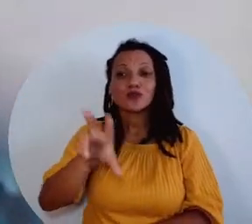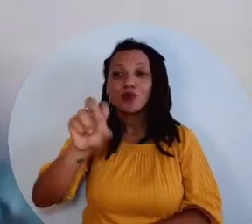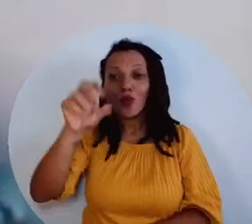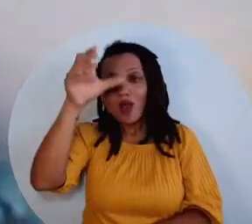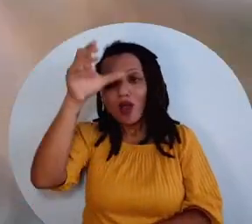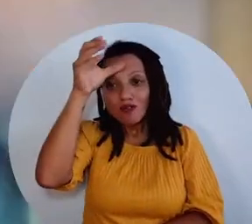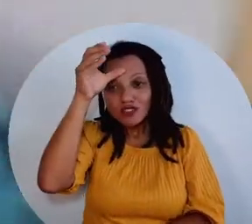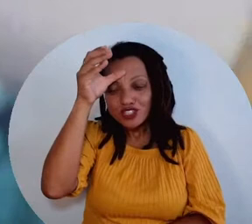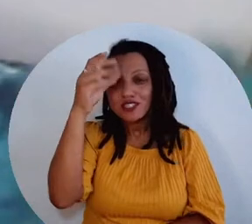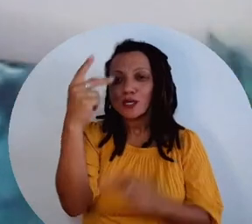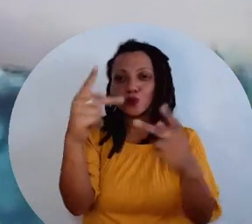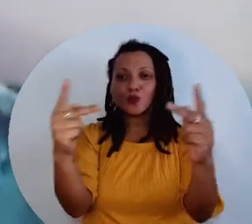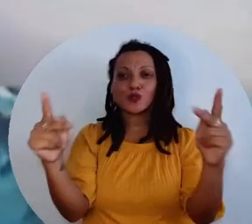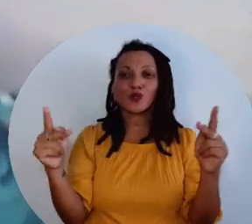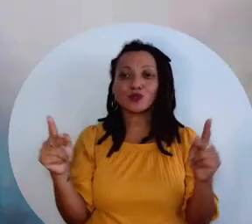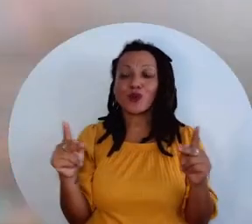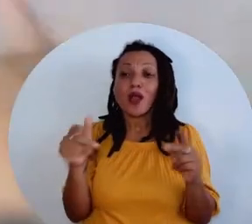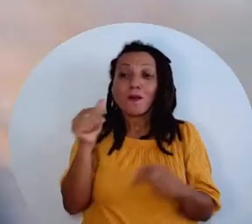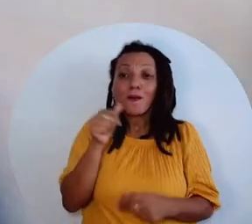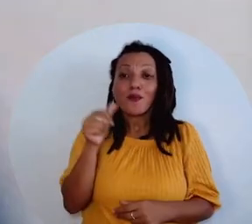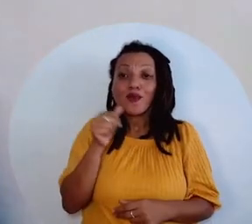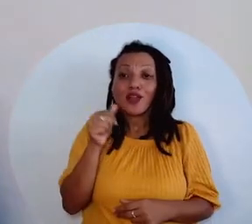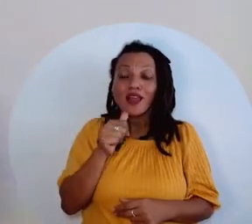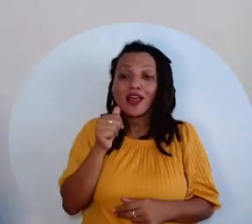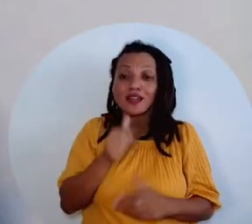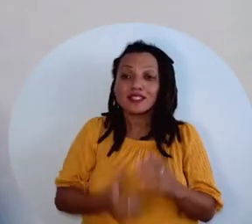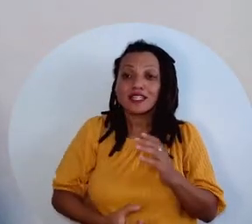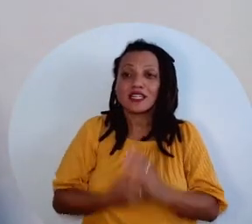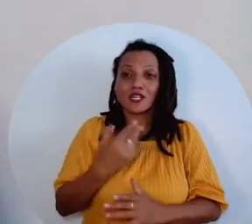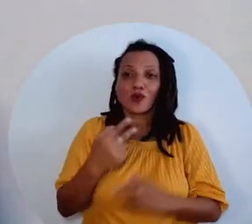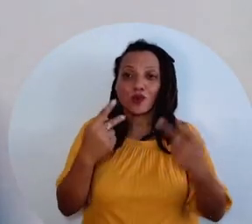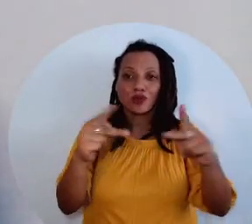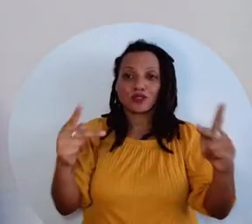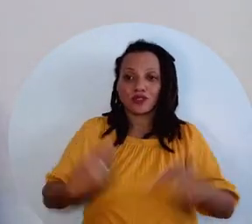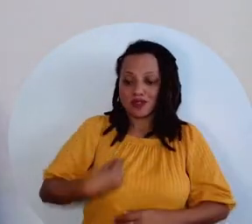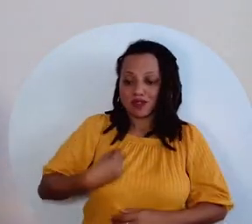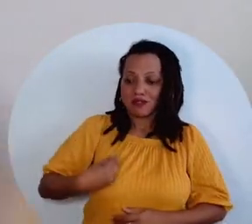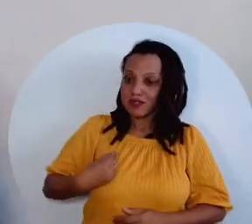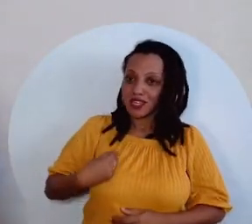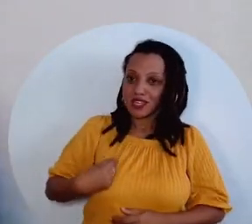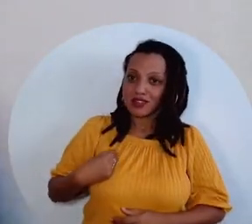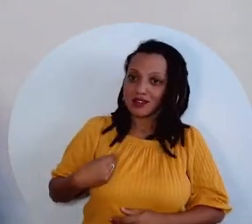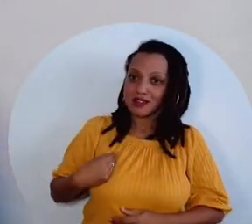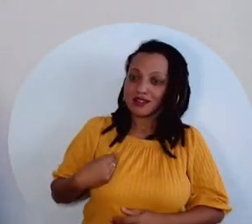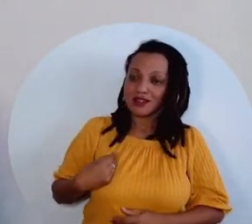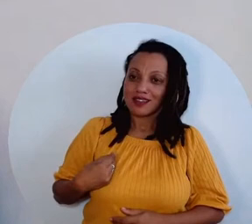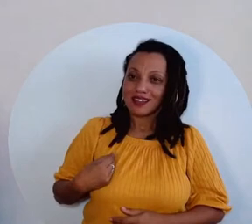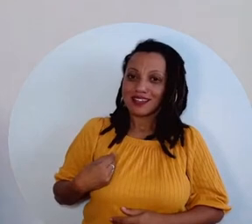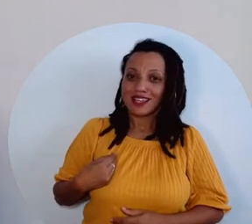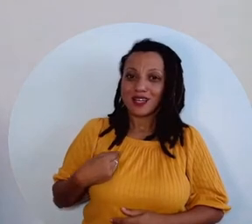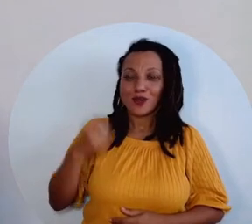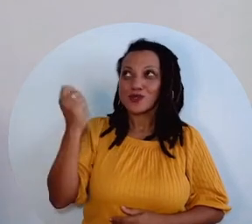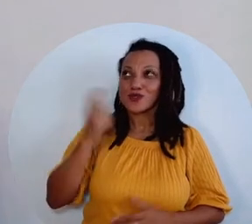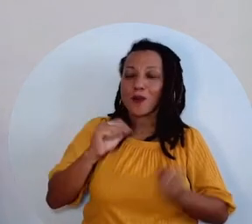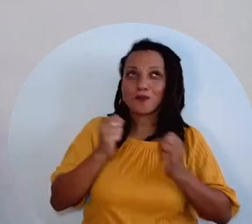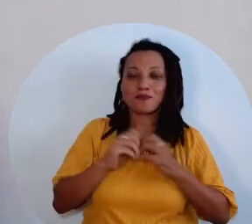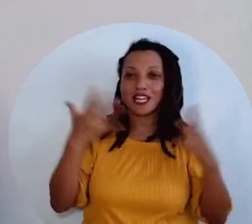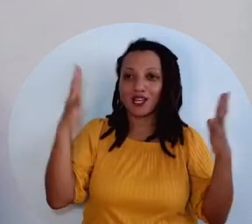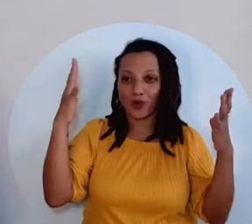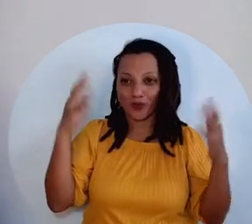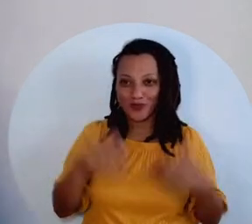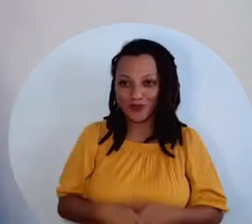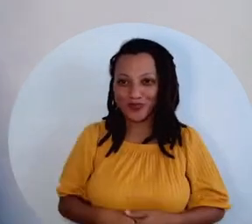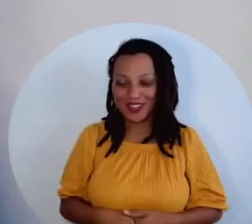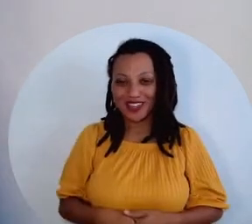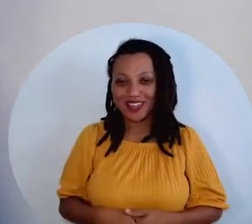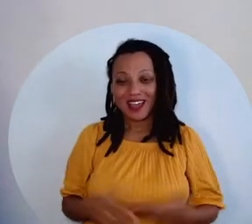sua tia, as suas tias, as mulheres que construíram a sua existência e fizeram o seu sol brilhar. E com